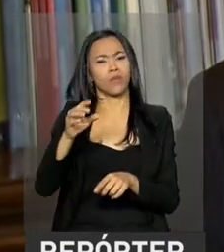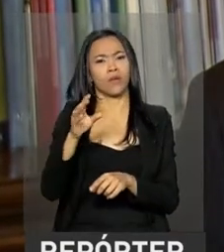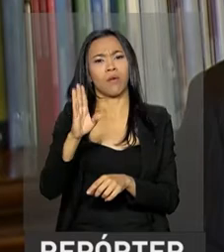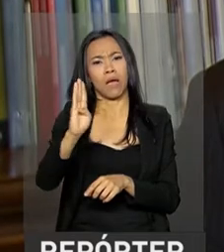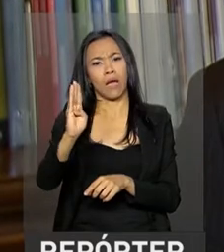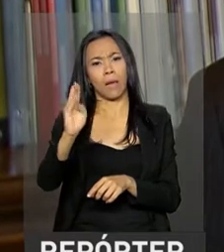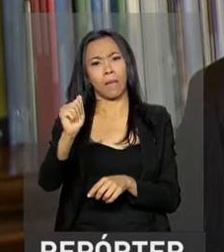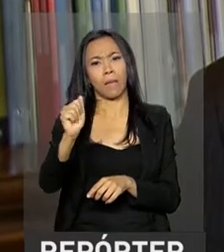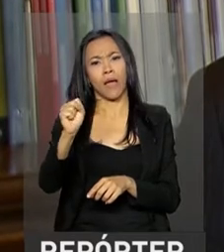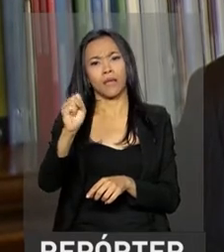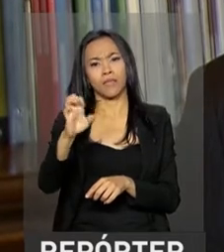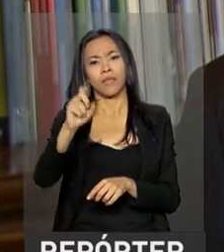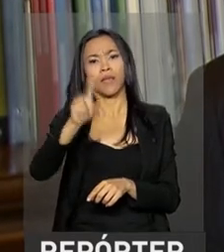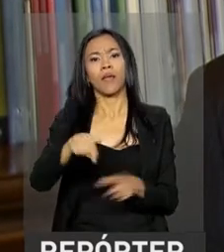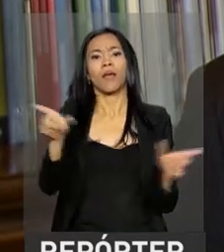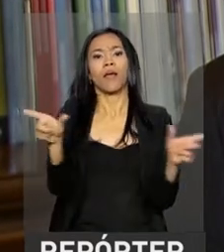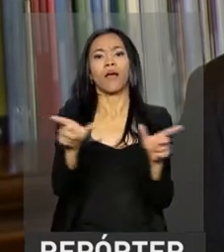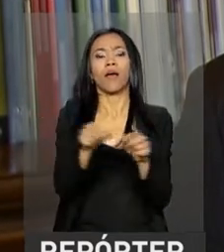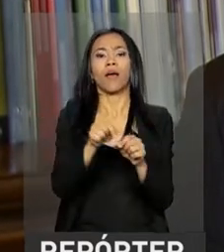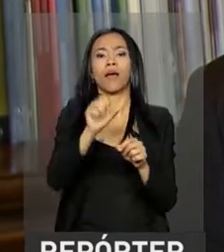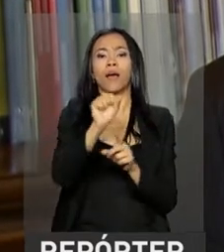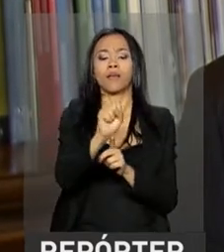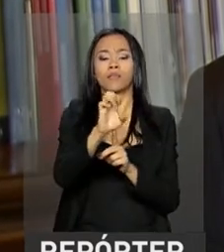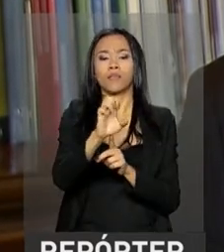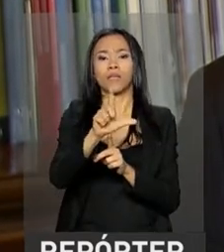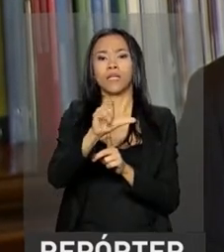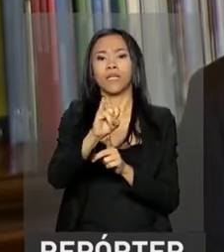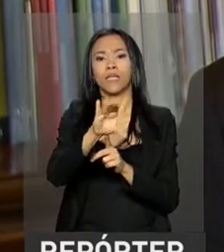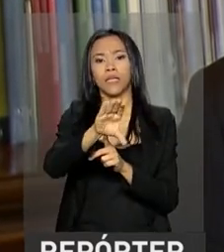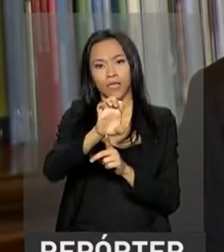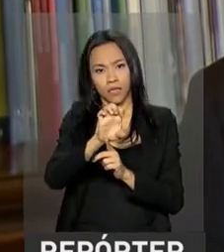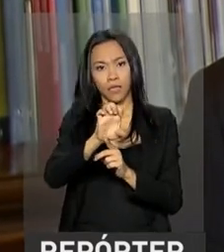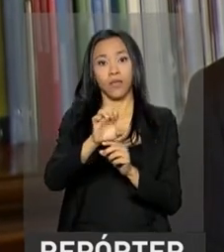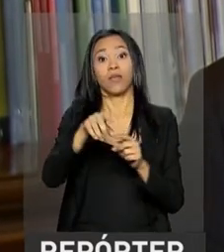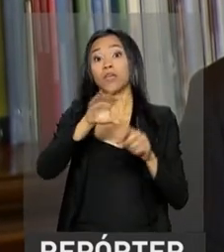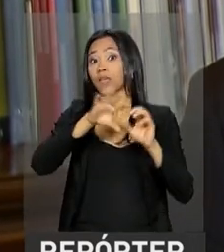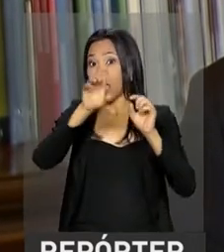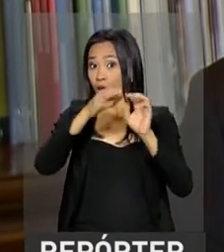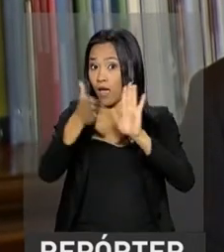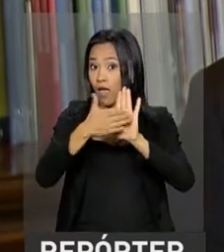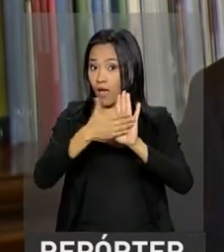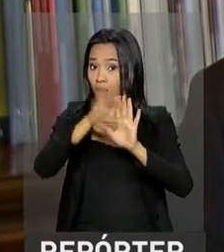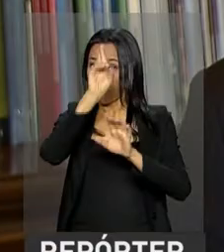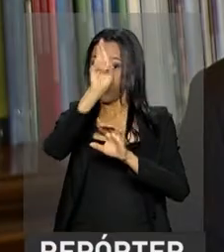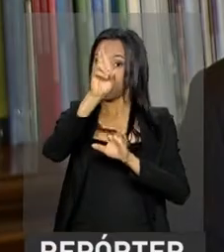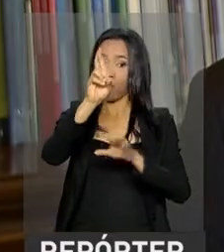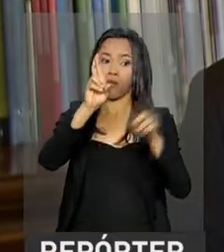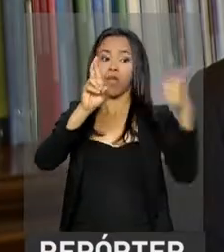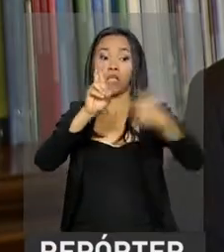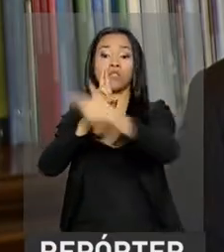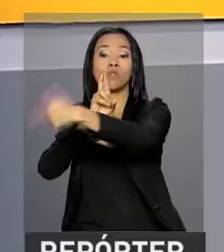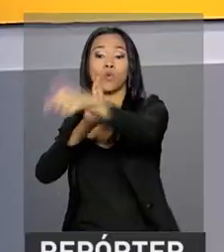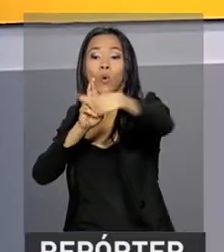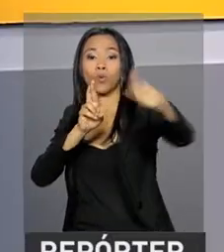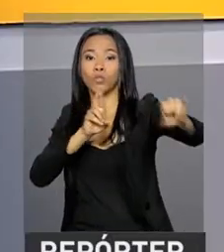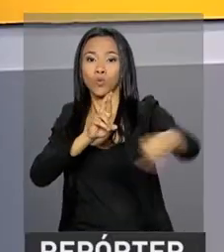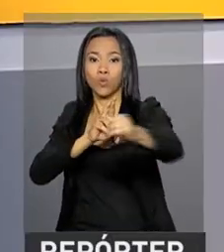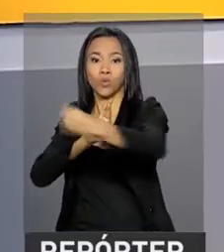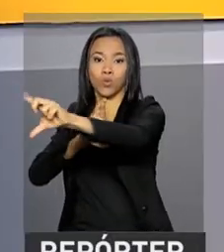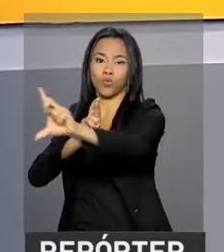a taxa selic pelo banco central que puxa todas as demais taxas de juros para baixo como se saber observando na verdade